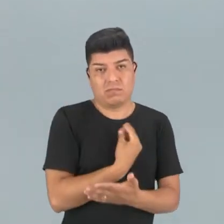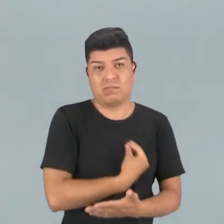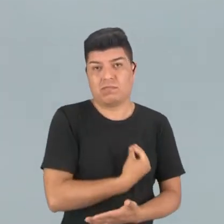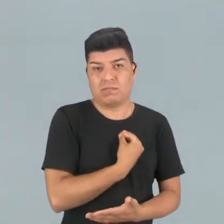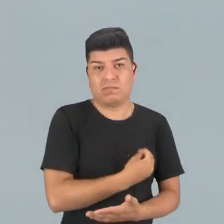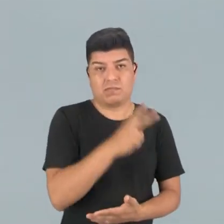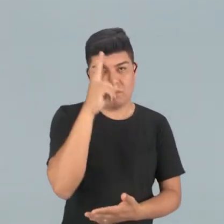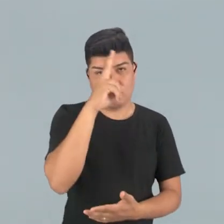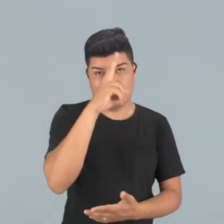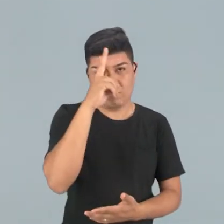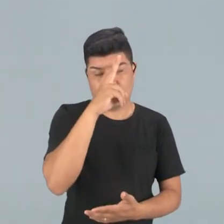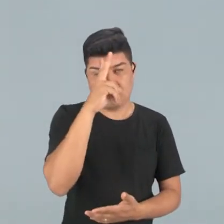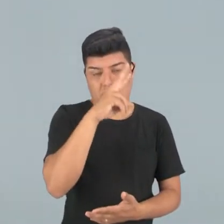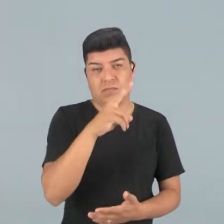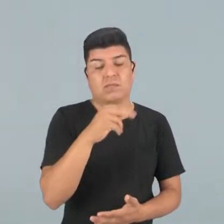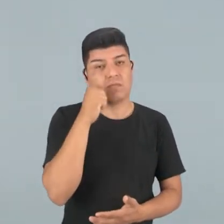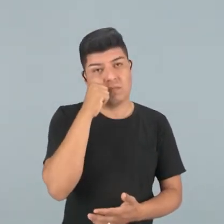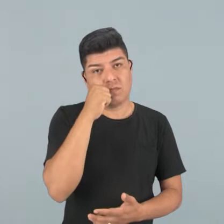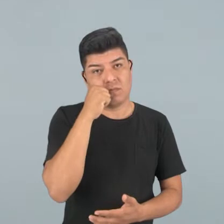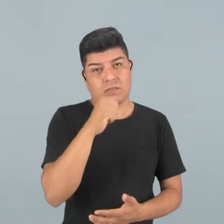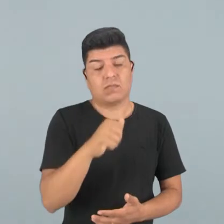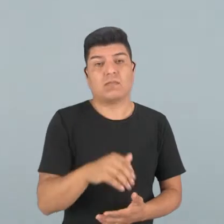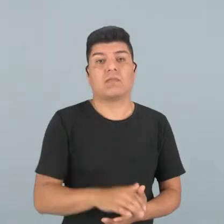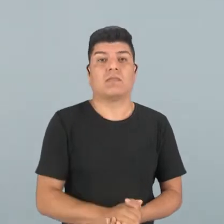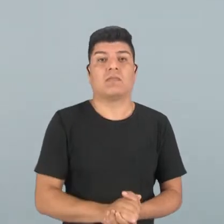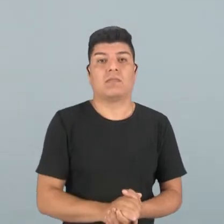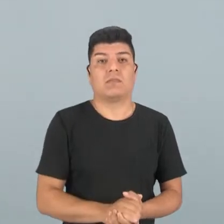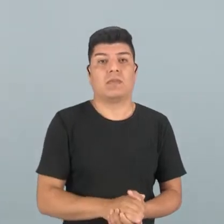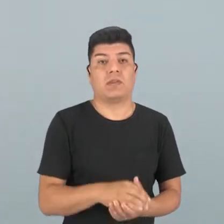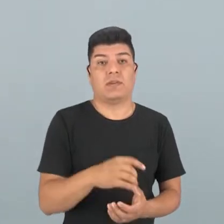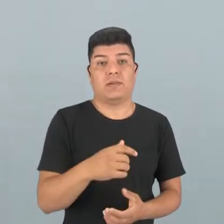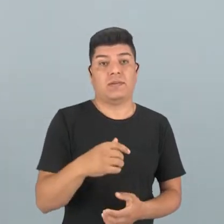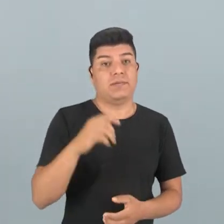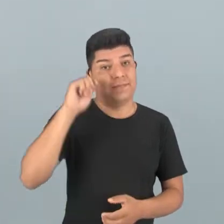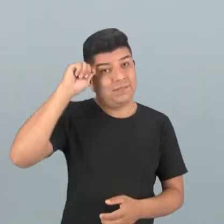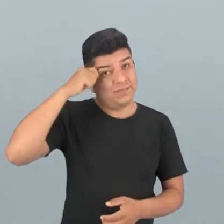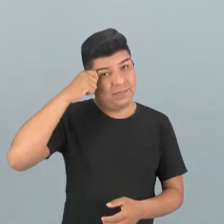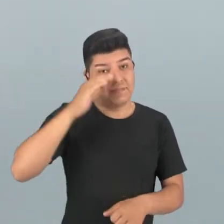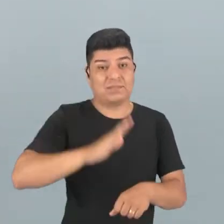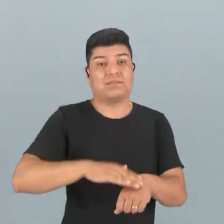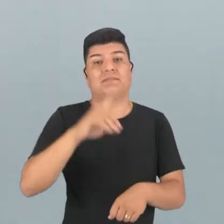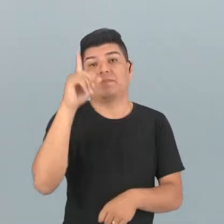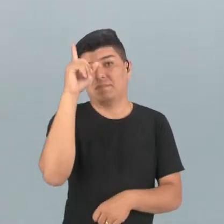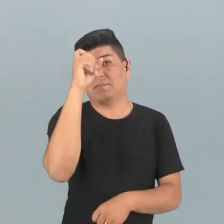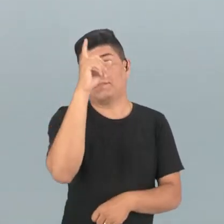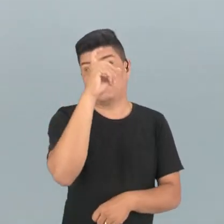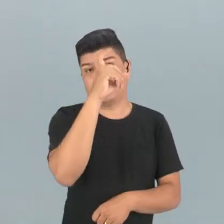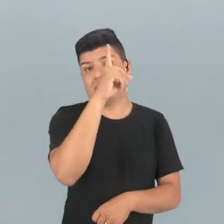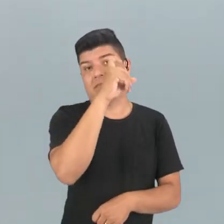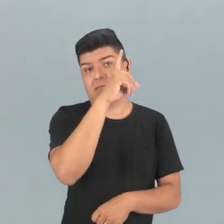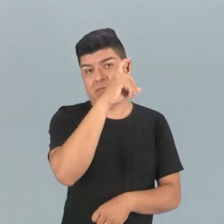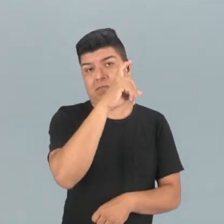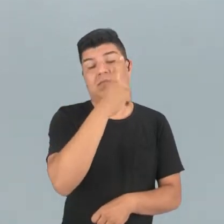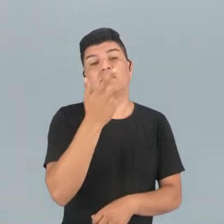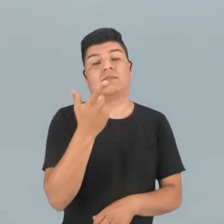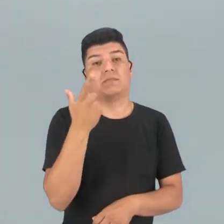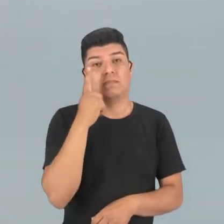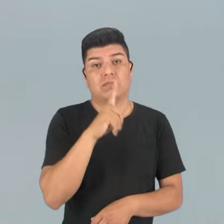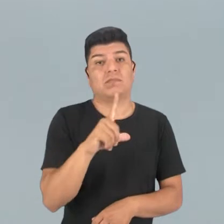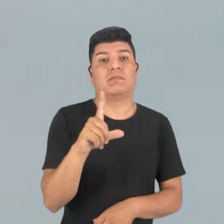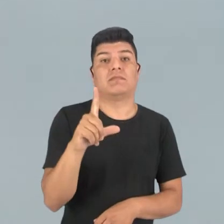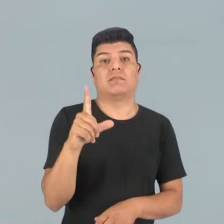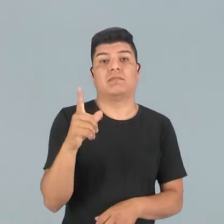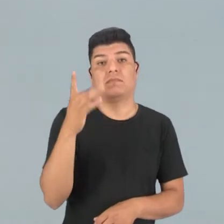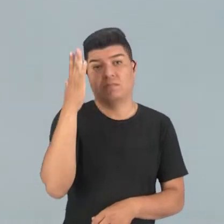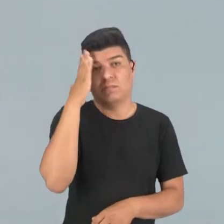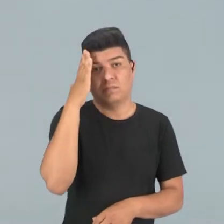nossa história, né, como mulher. E sendo negra, dificulta mais ainda, né, o acesso, né? Nós sabemos